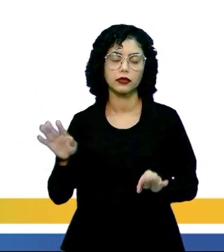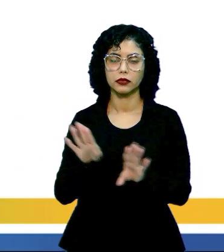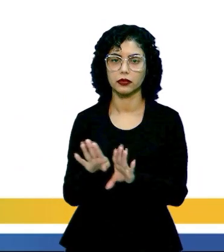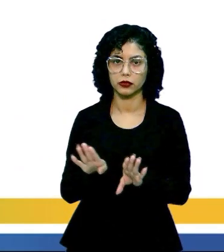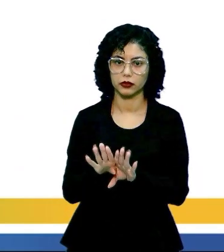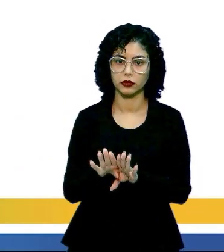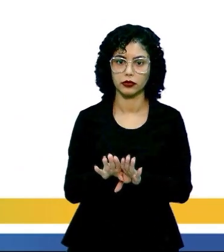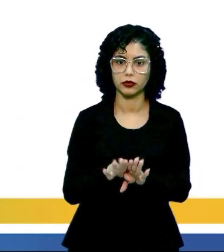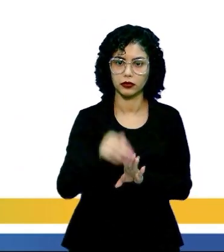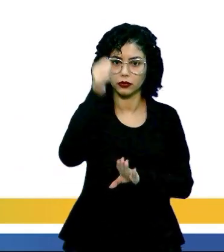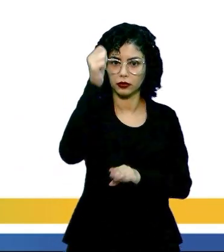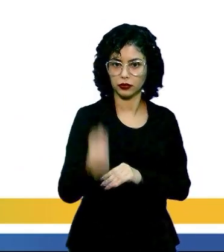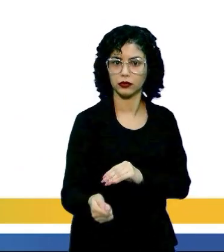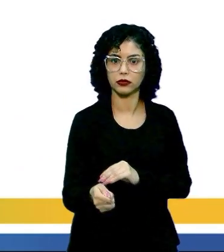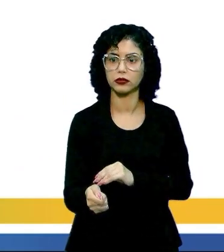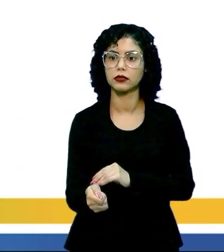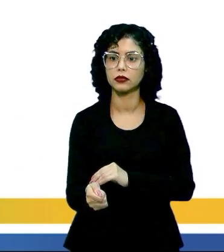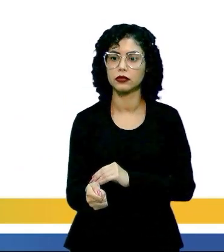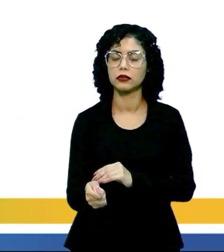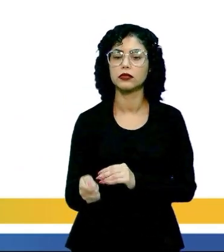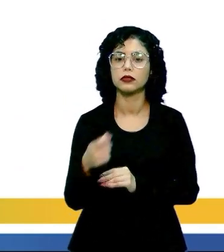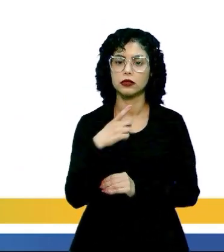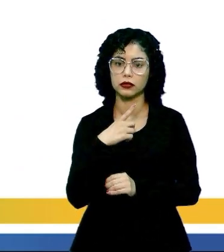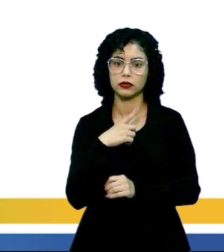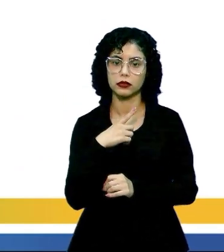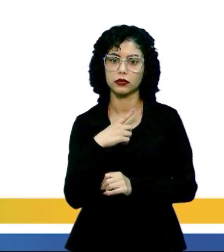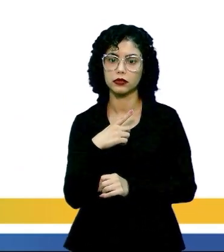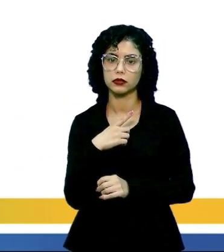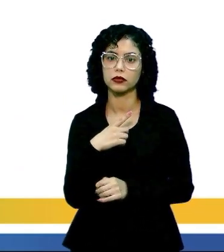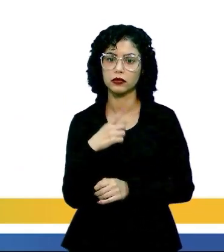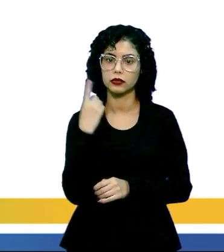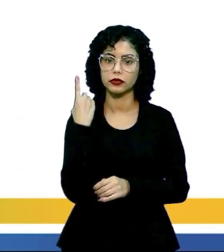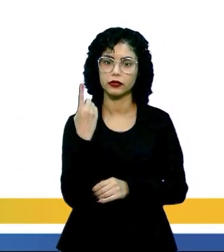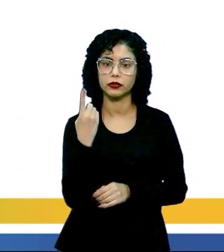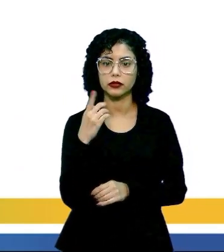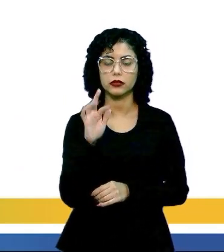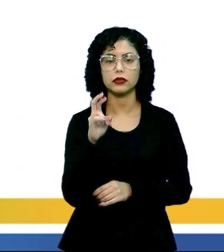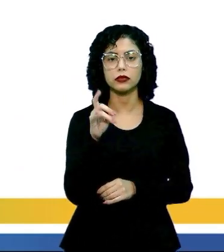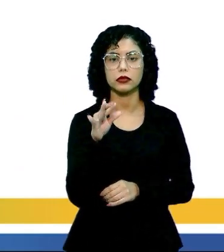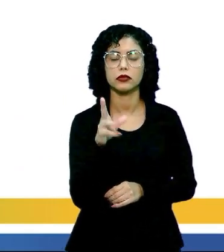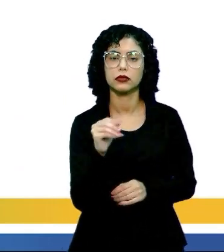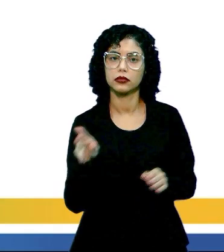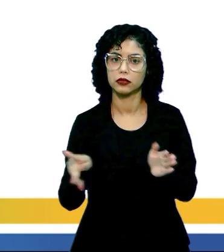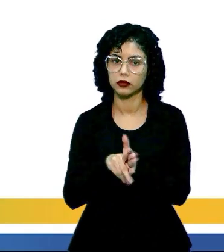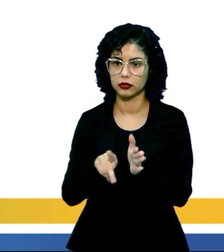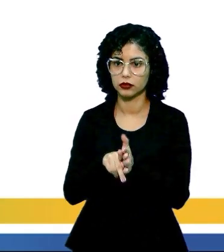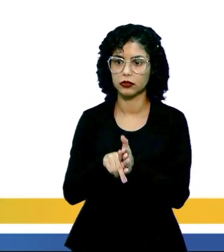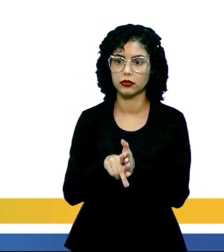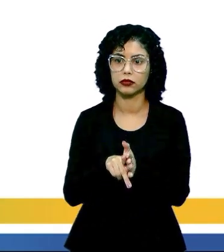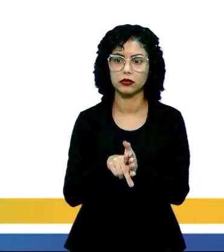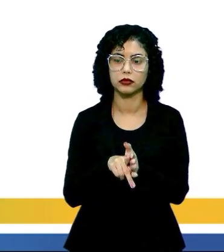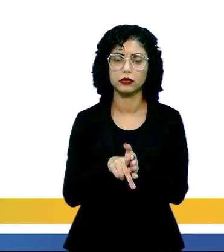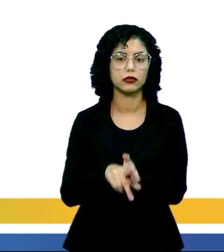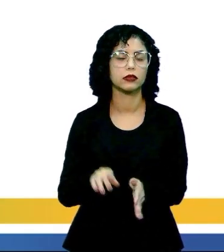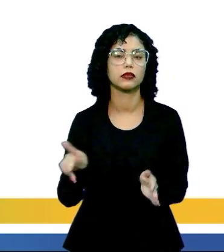o ditador aí, lembra que eu falei para vocês que tinha um dos cônsules, ele era determinado, né, pelo Senado para ser o ditador. Ele